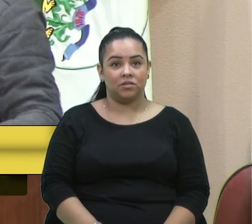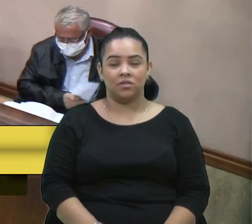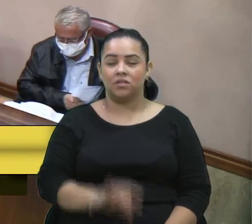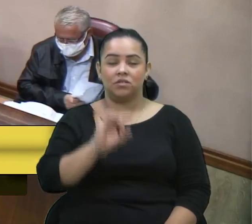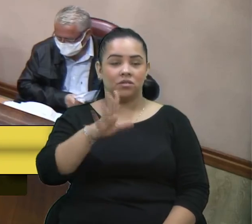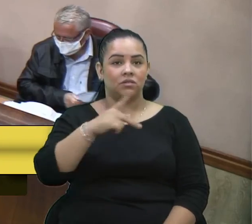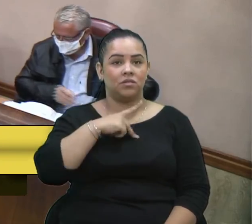Obrigado.